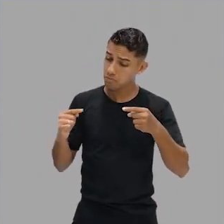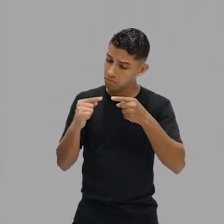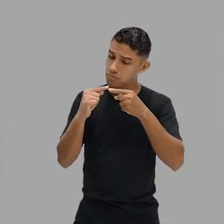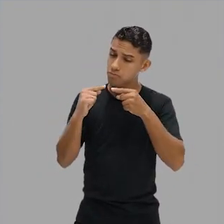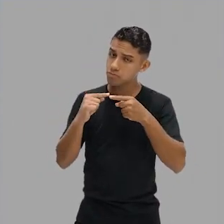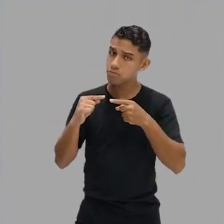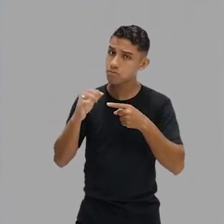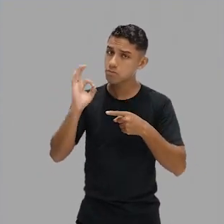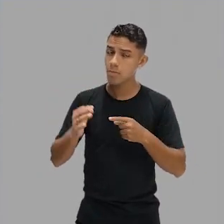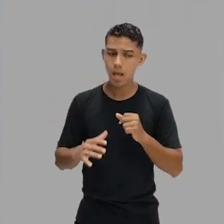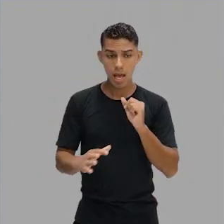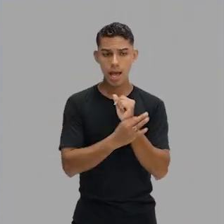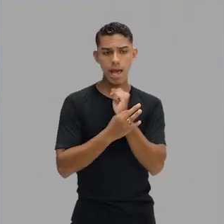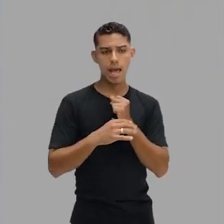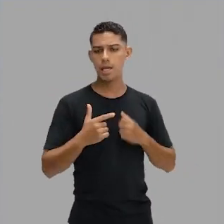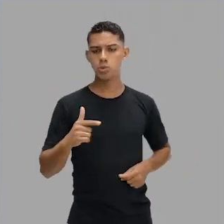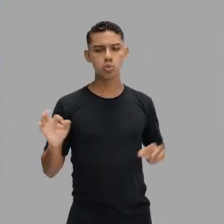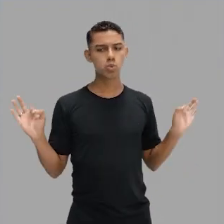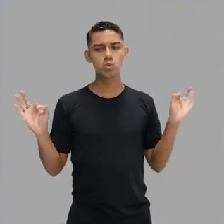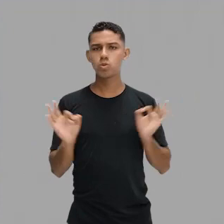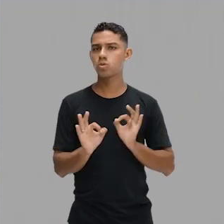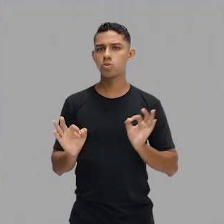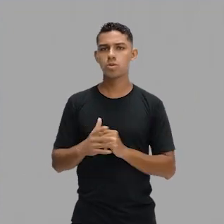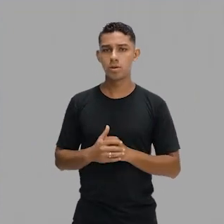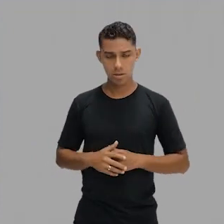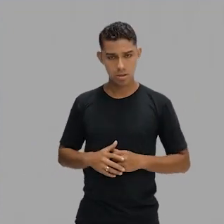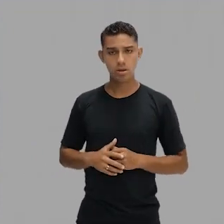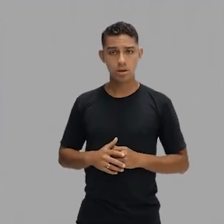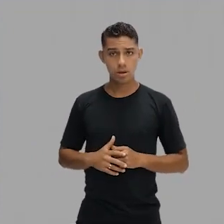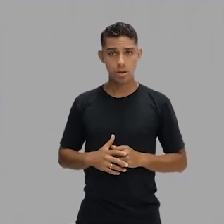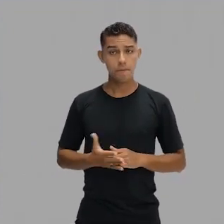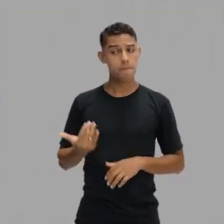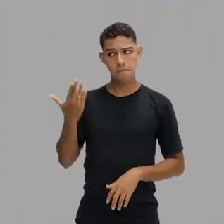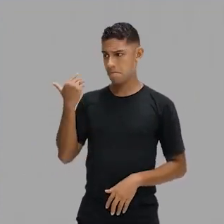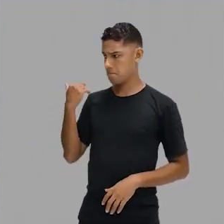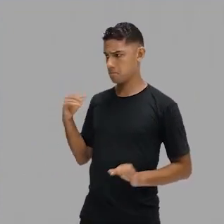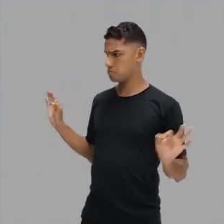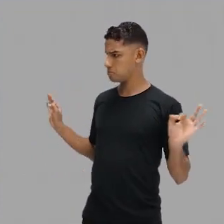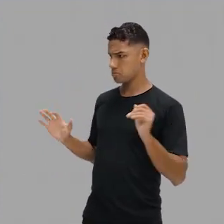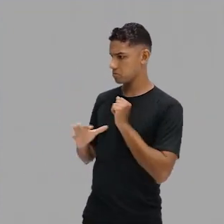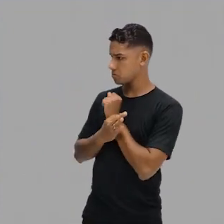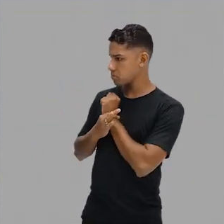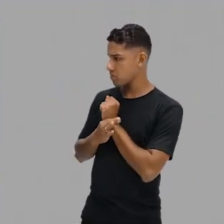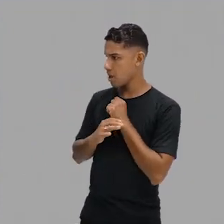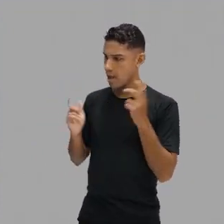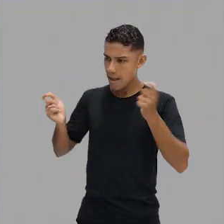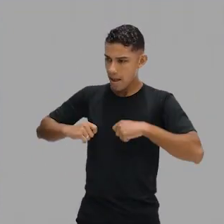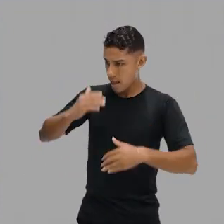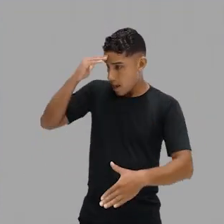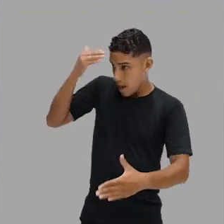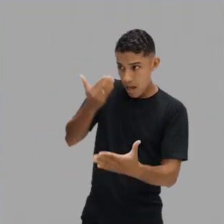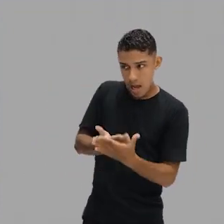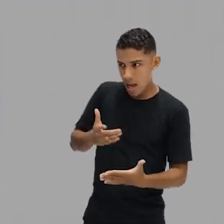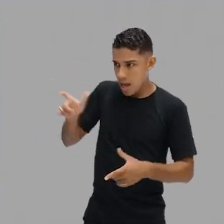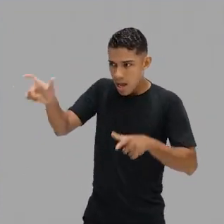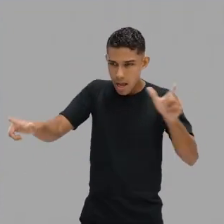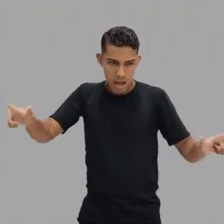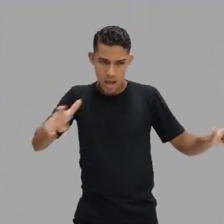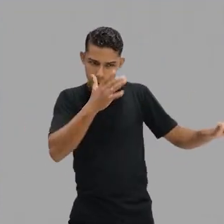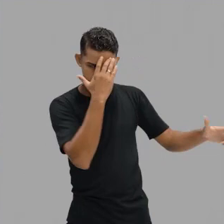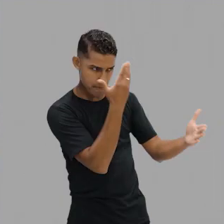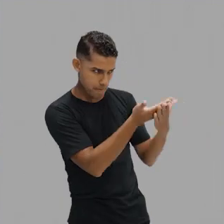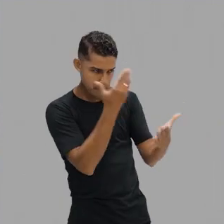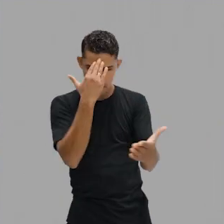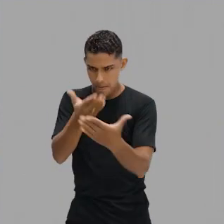insegurança. Nós não tínhamos necessariamente a possibilidade de acreditar na índole de cada